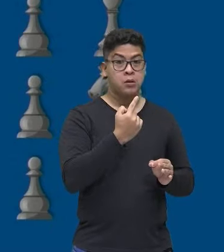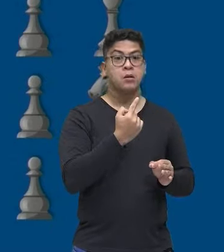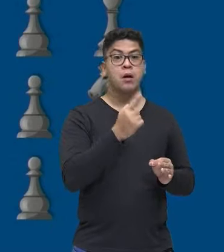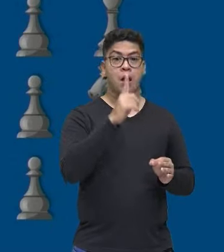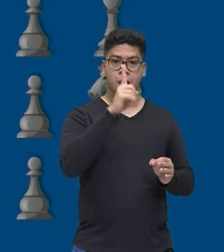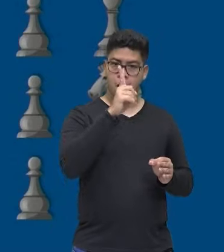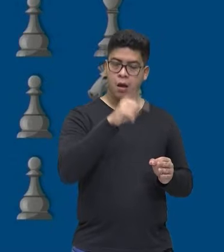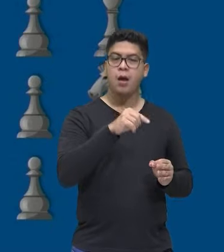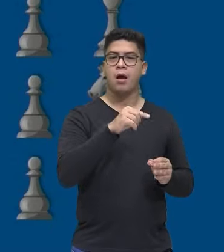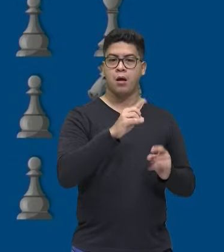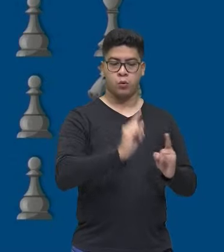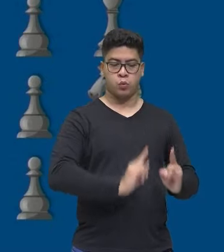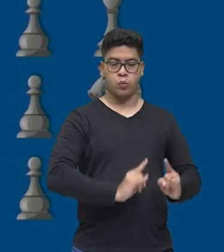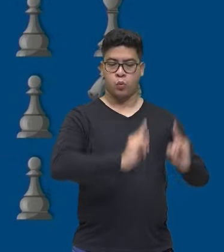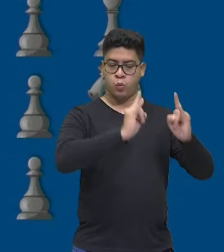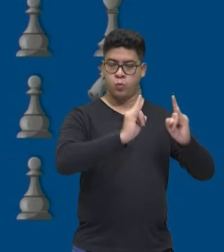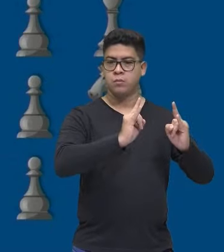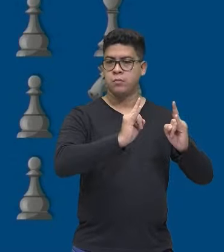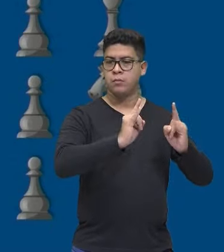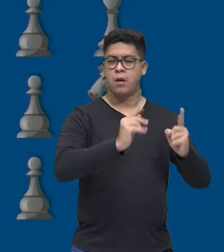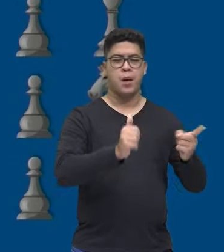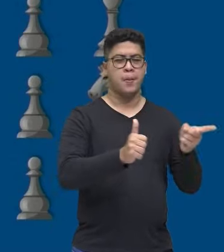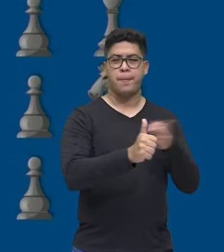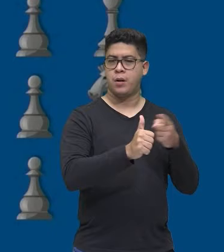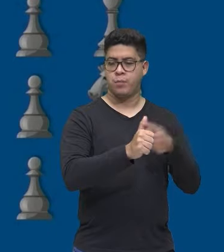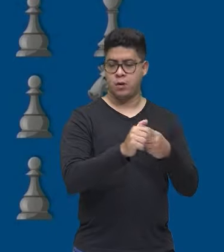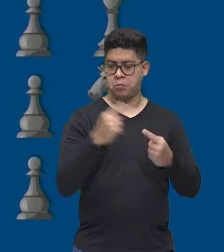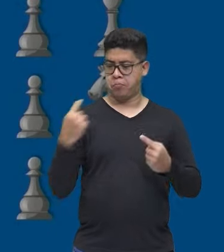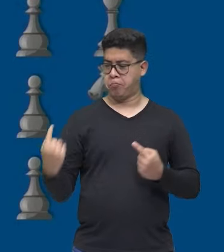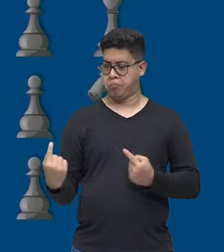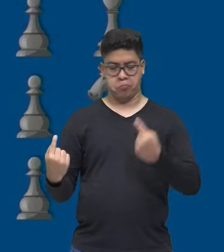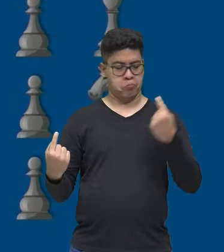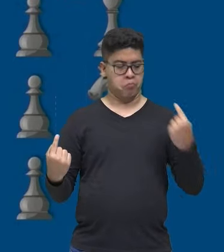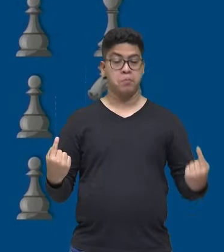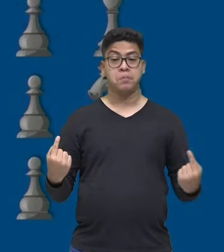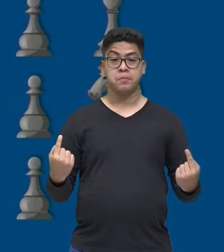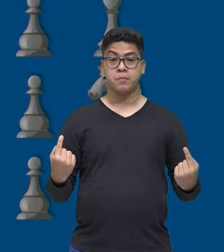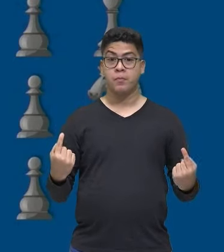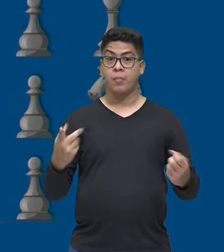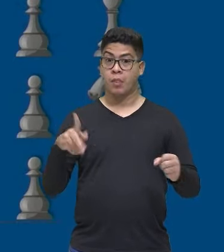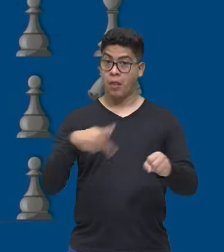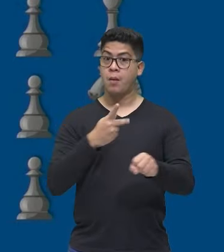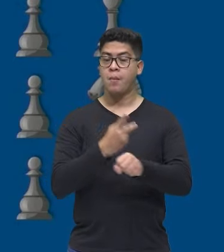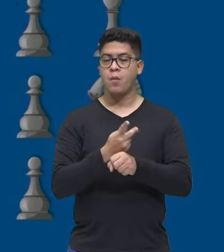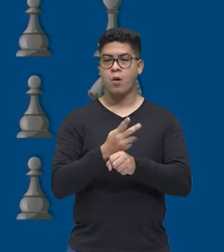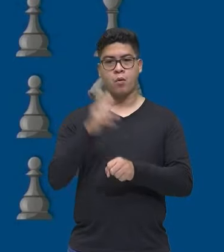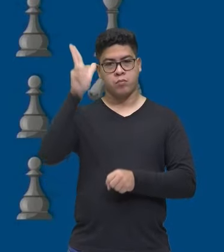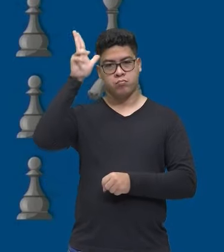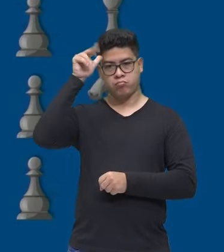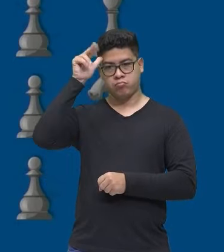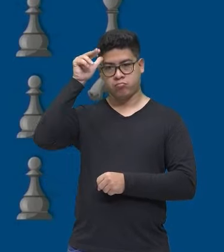posicionar são as nossas torres. Logo em seguida, nós temos os nossos